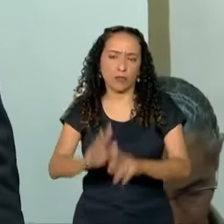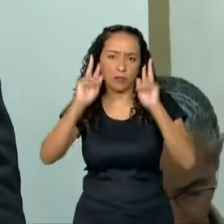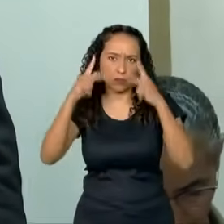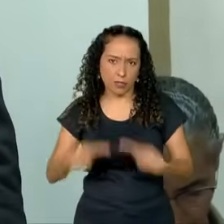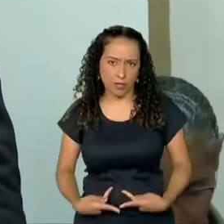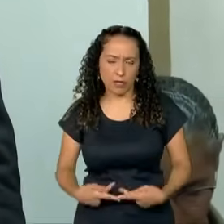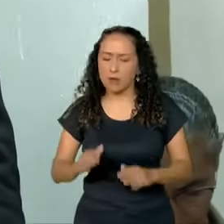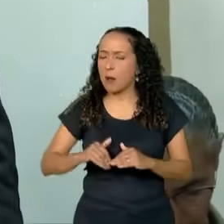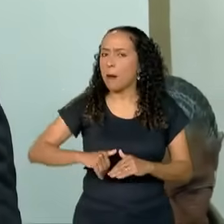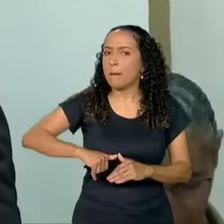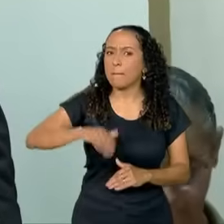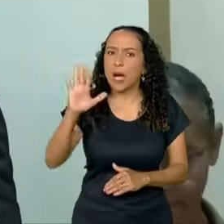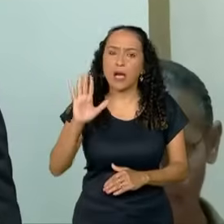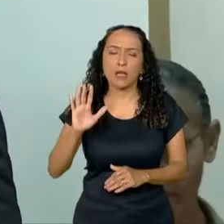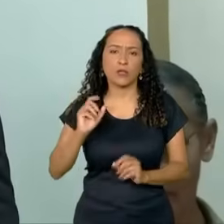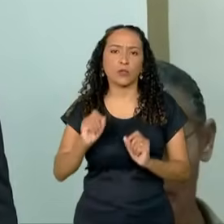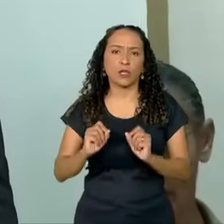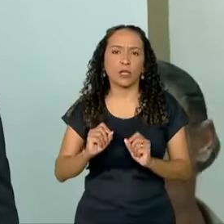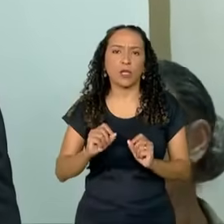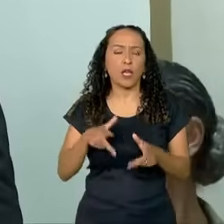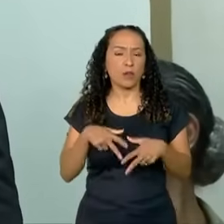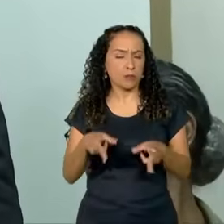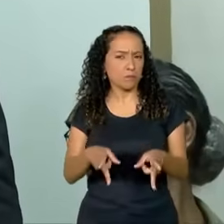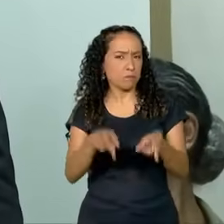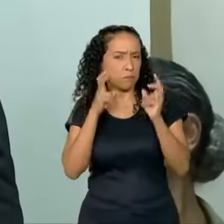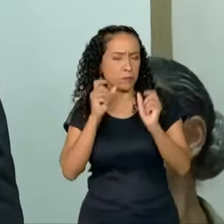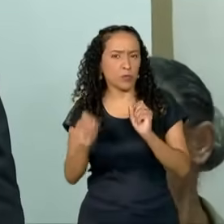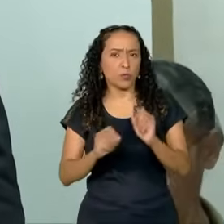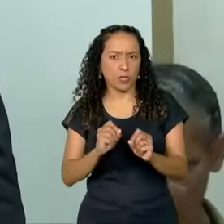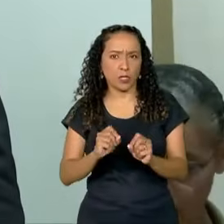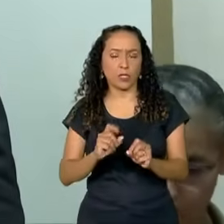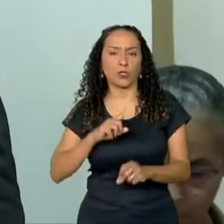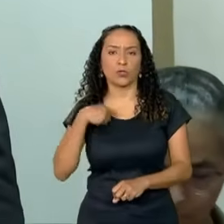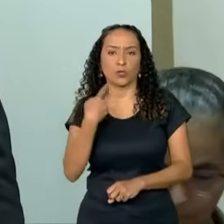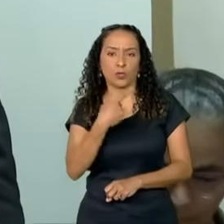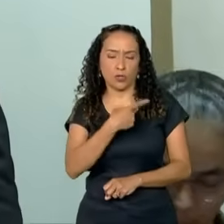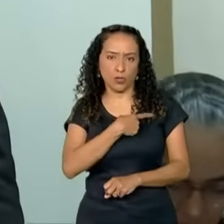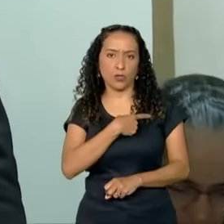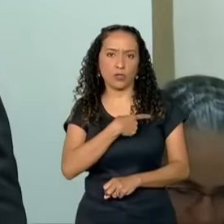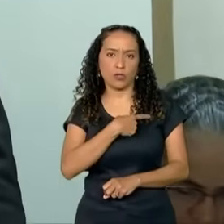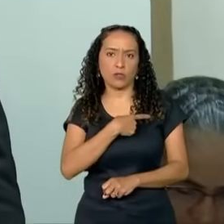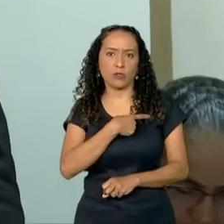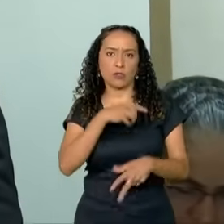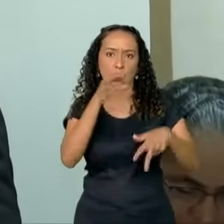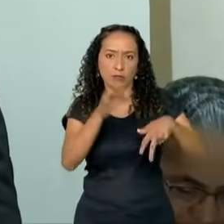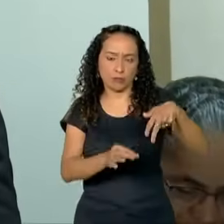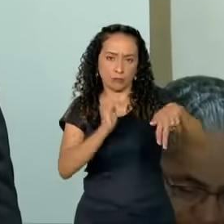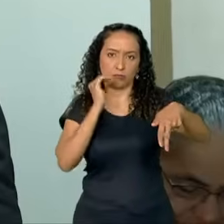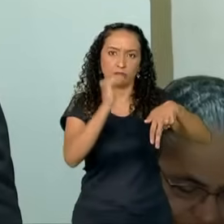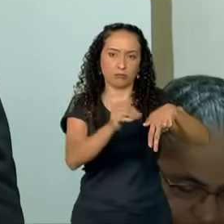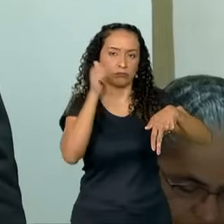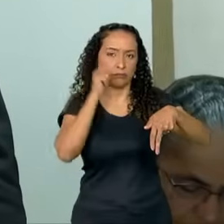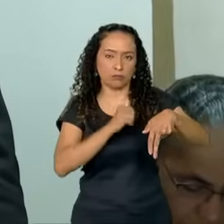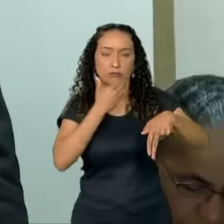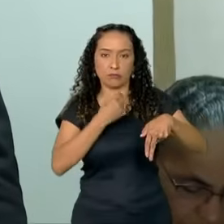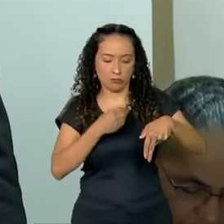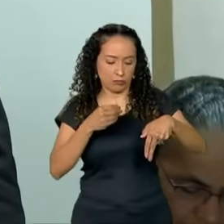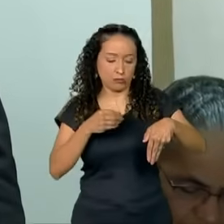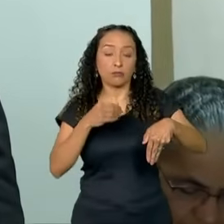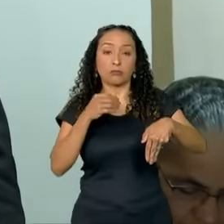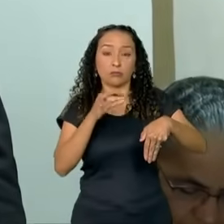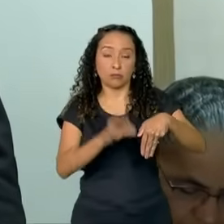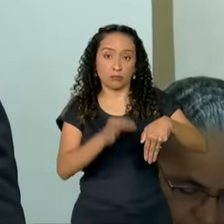do que isso, como estamos a perceber, nós, magistradas e magistrados do